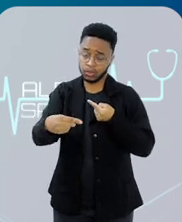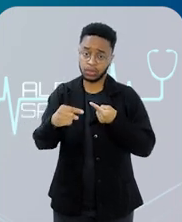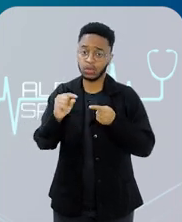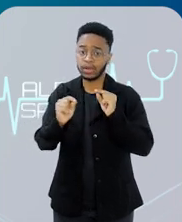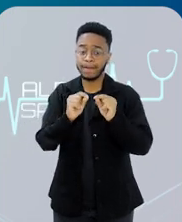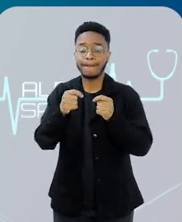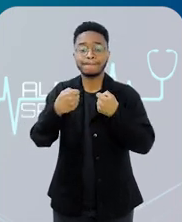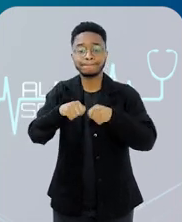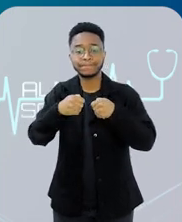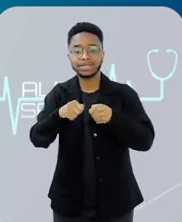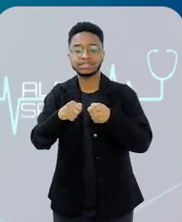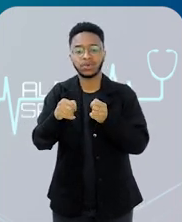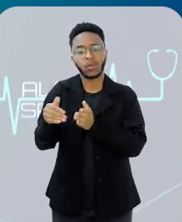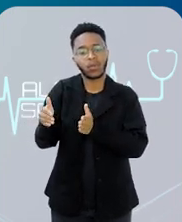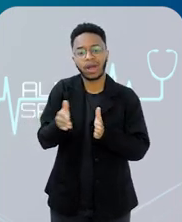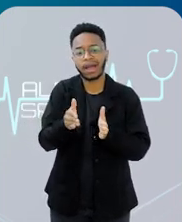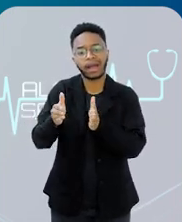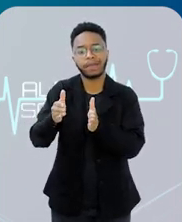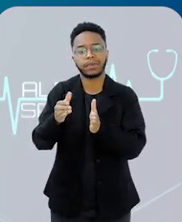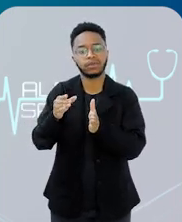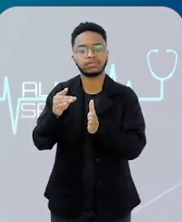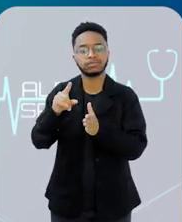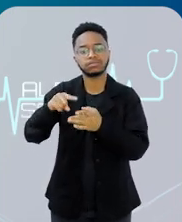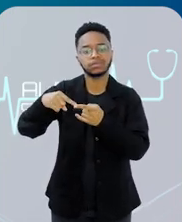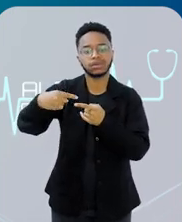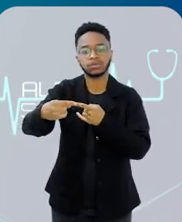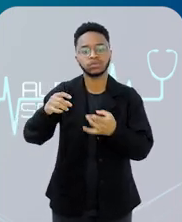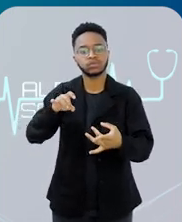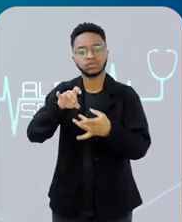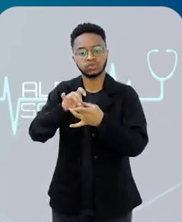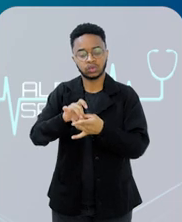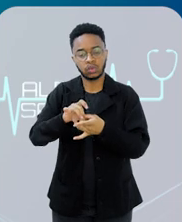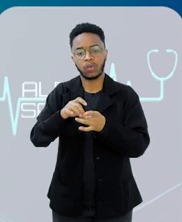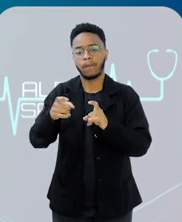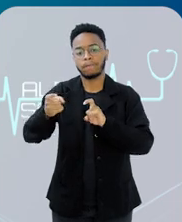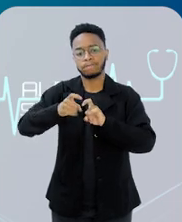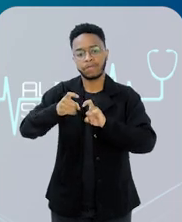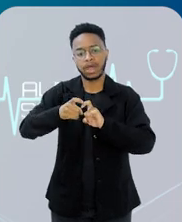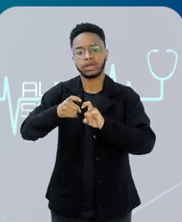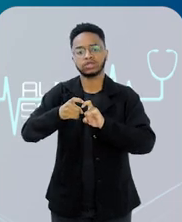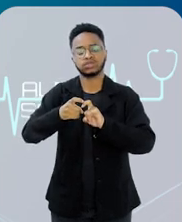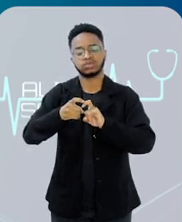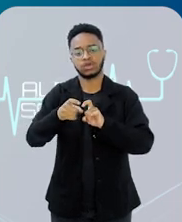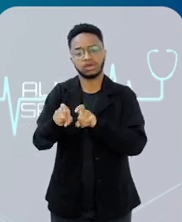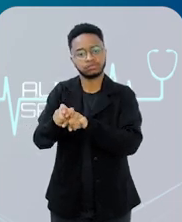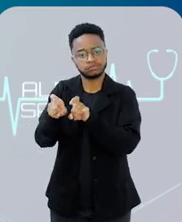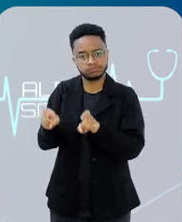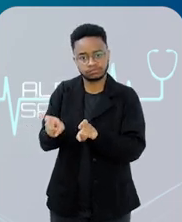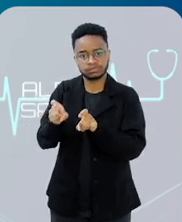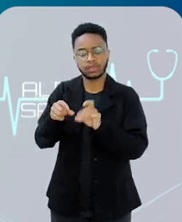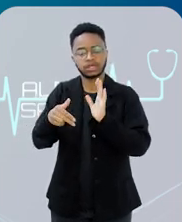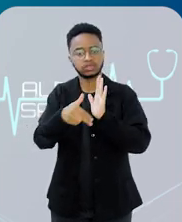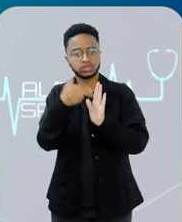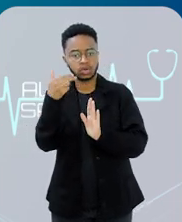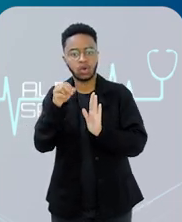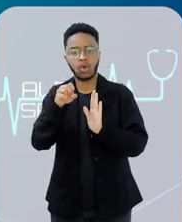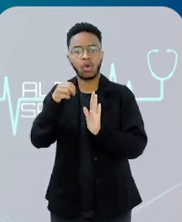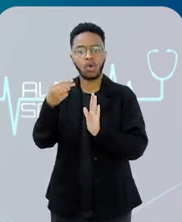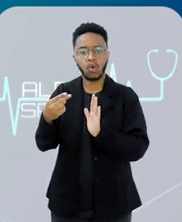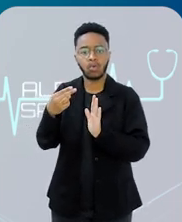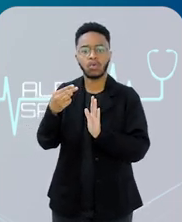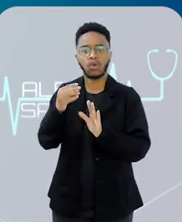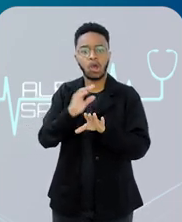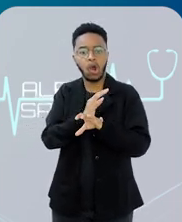mas ela vai ter que ter um trajeto a percorrer, seja com o mastologista, com o cirurgião plástico, com o gineco e com um